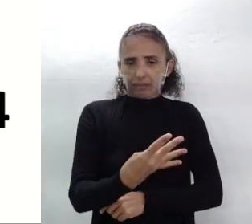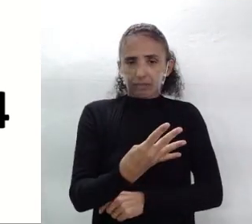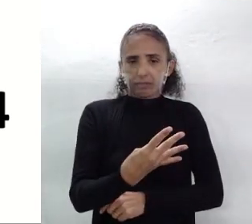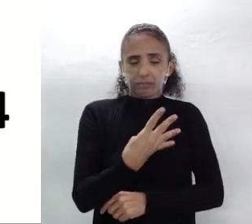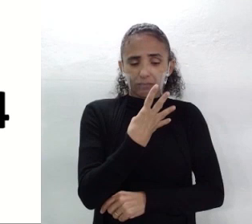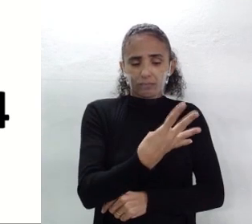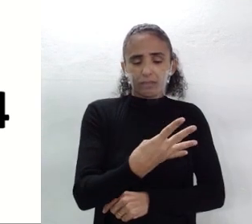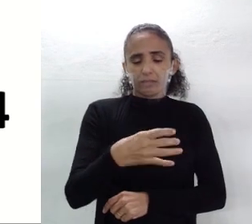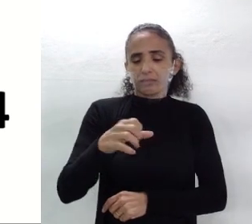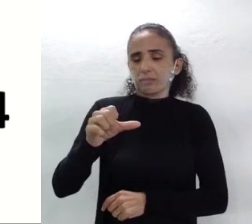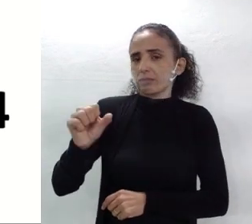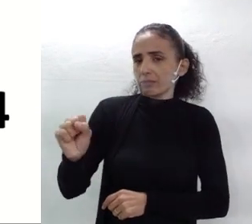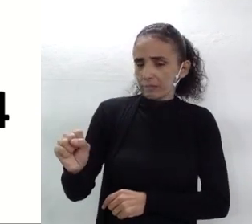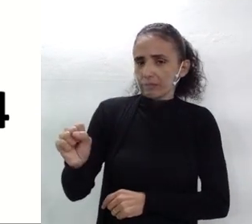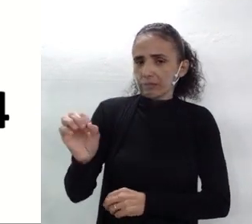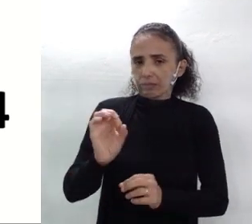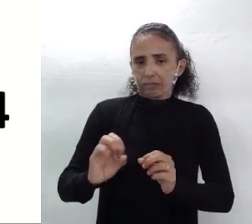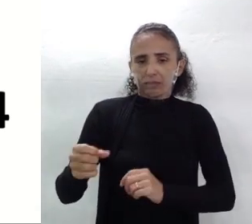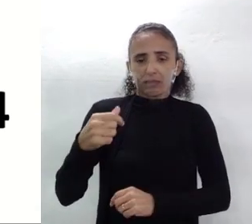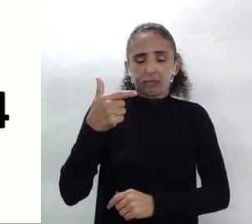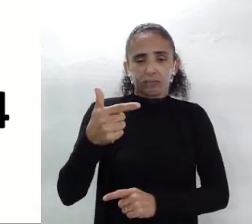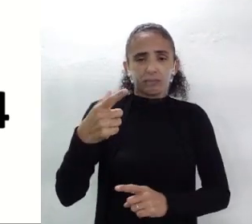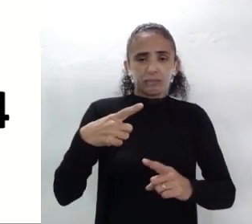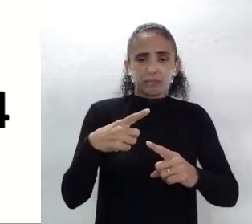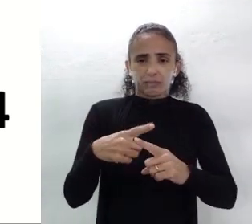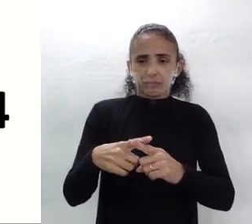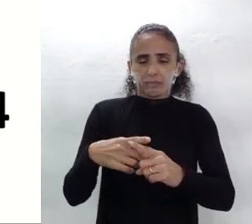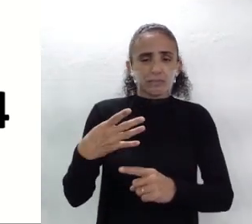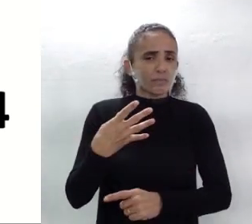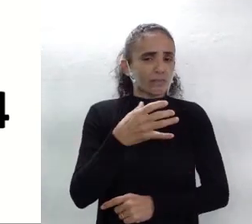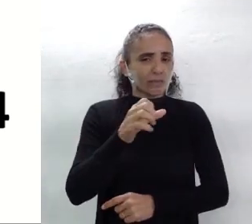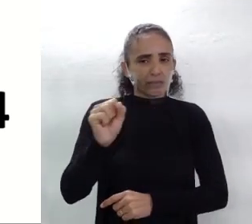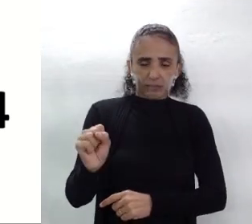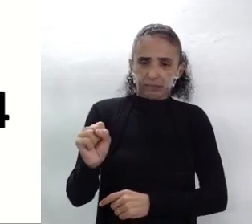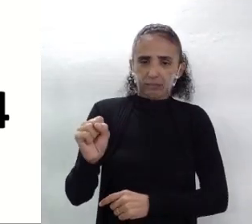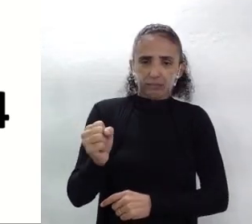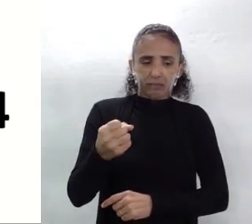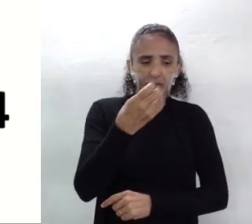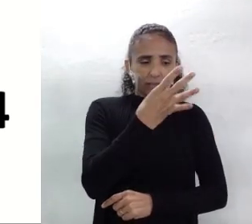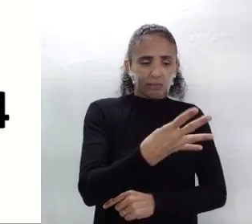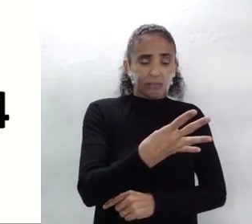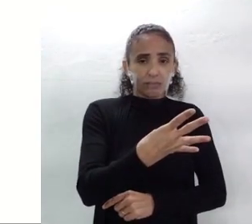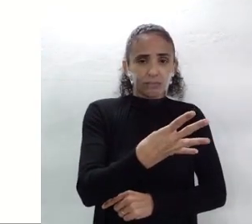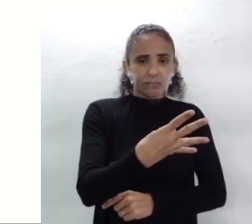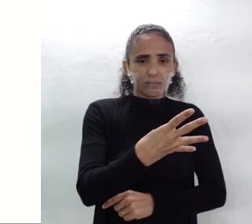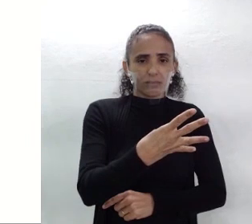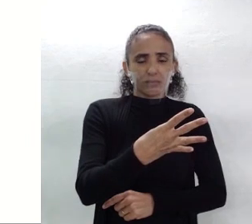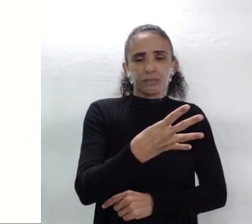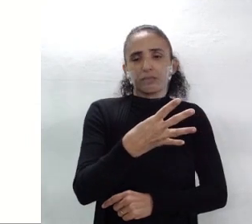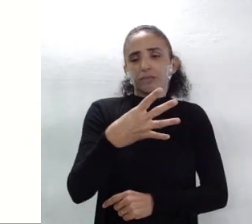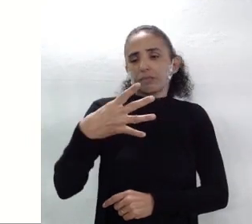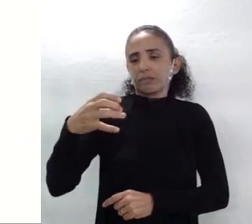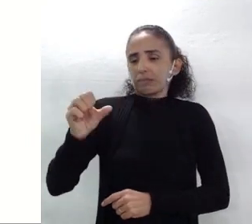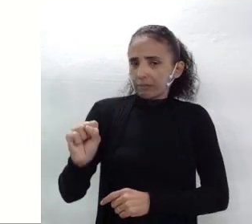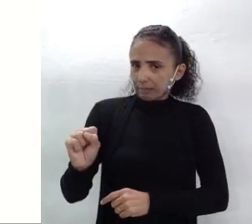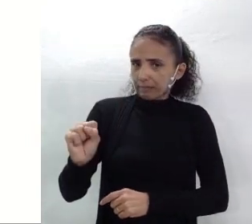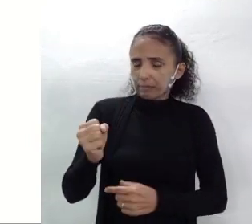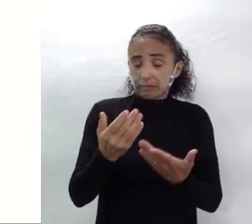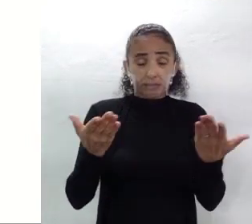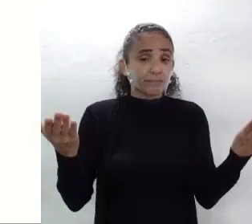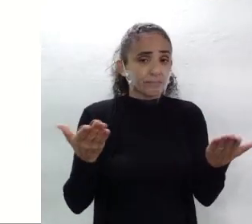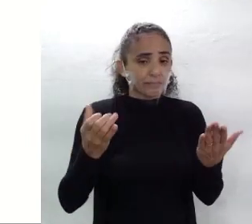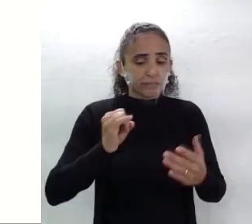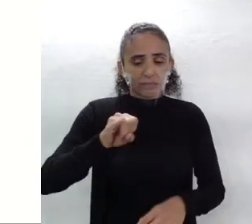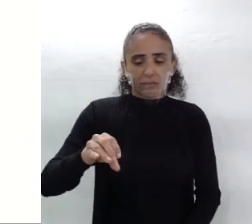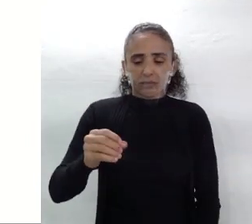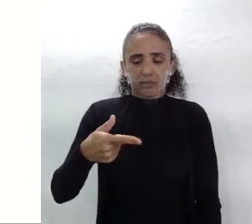que 8? 2 vezes 4 é 8. Beleza? 8 e 4, total 12. Beleza? Agora, João